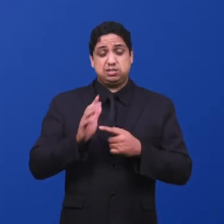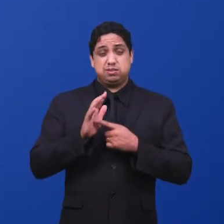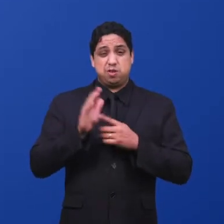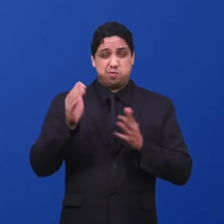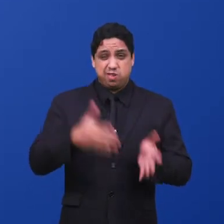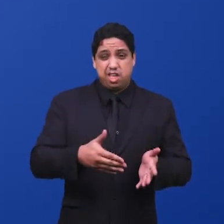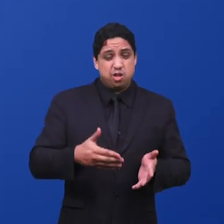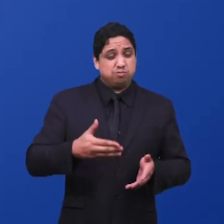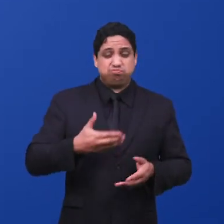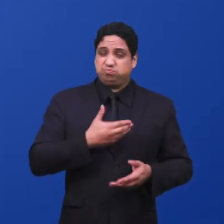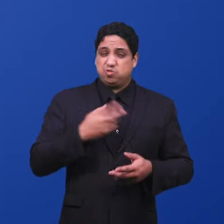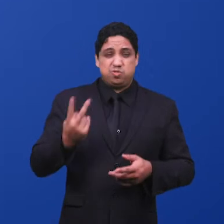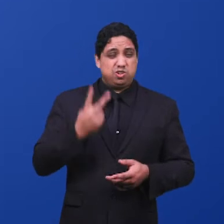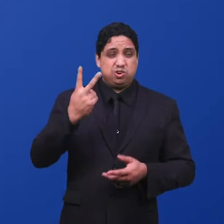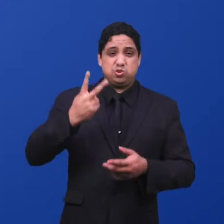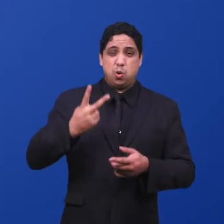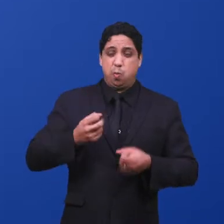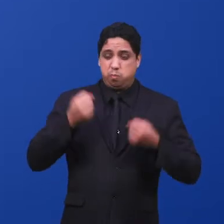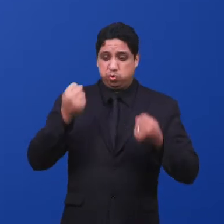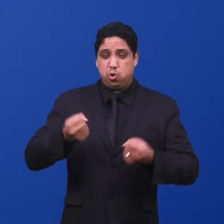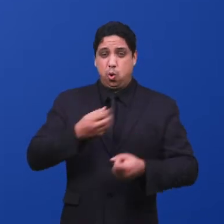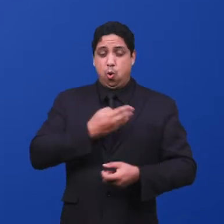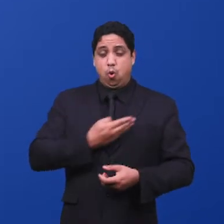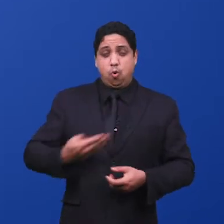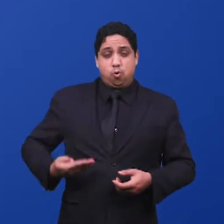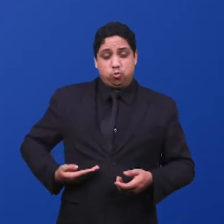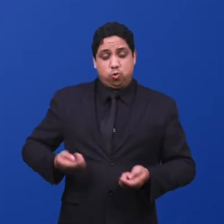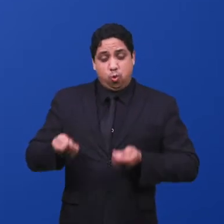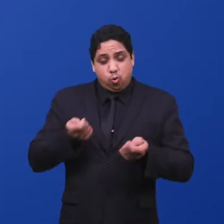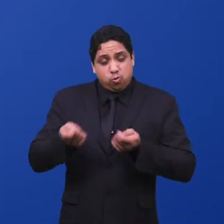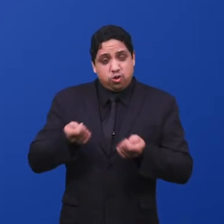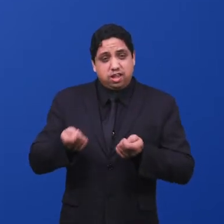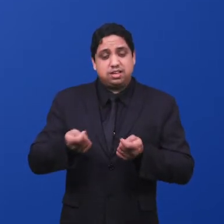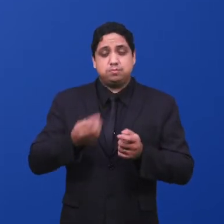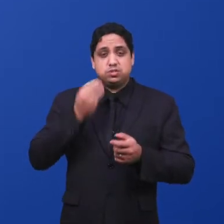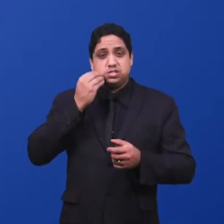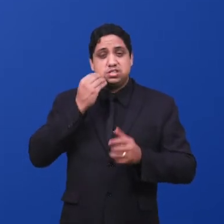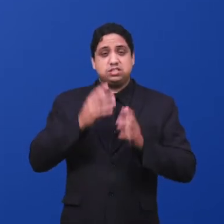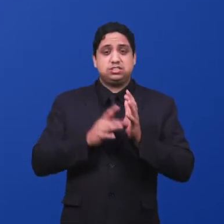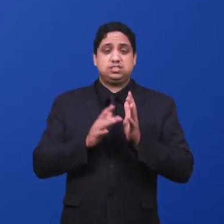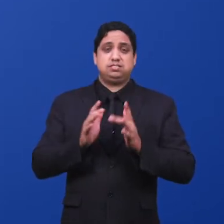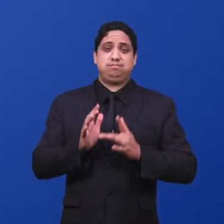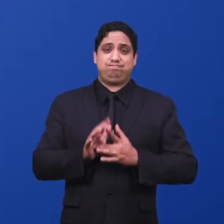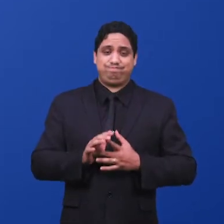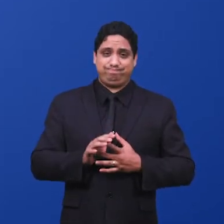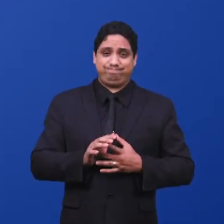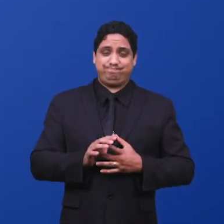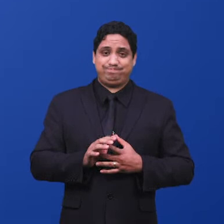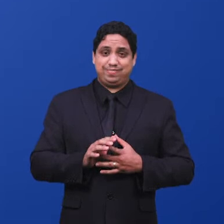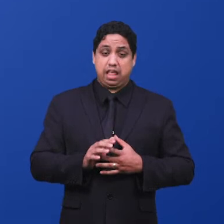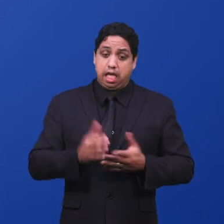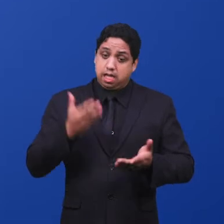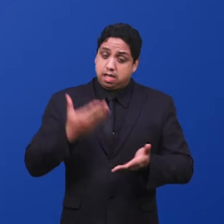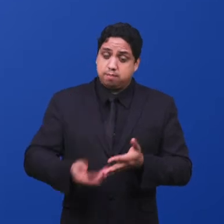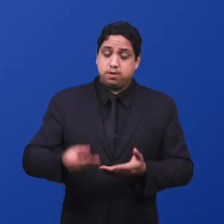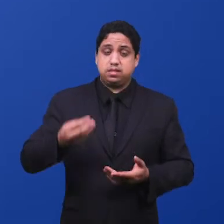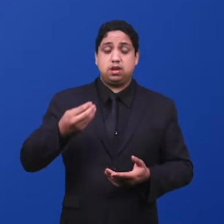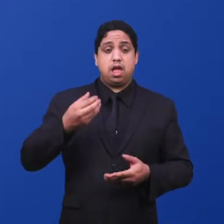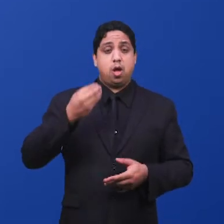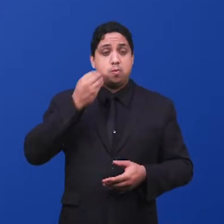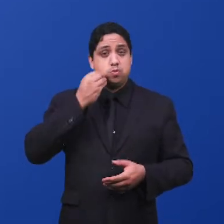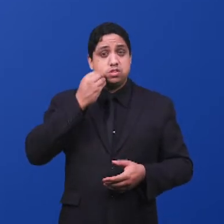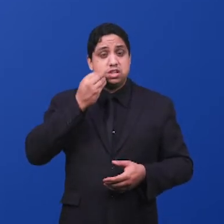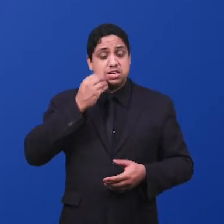il potere, il governo e l'opportunità del Signore Gesù. Lui è il capo della Chiesa,